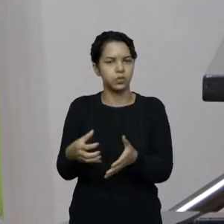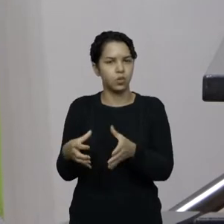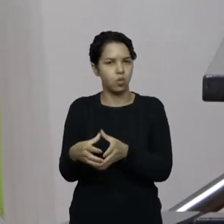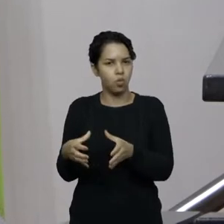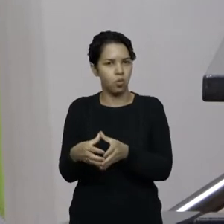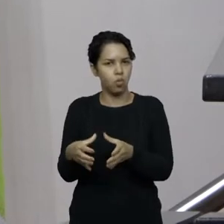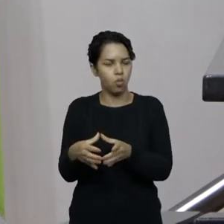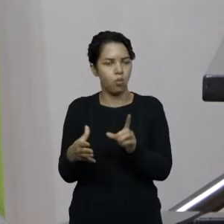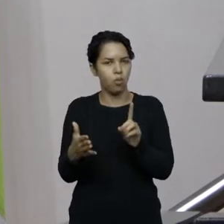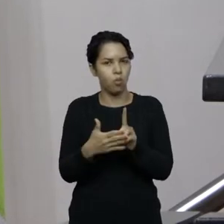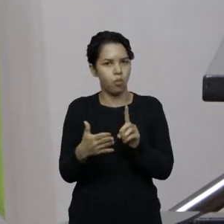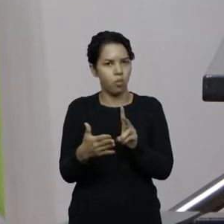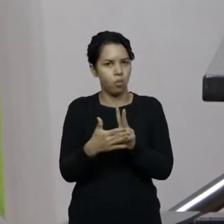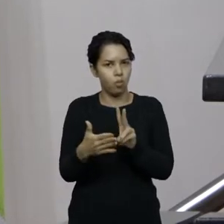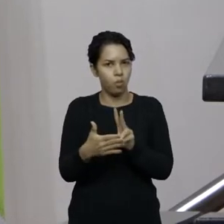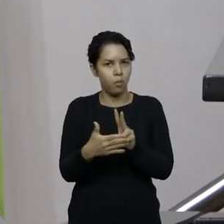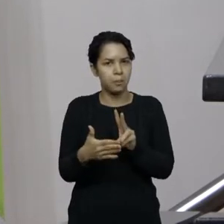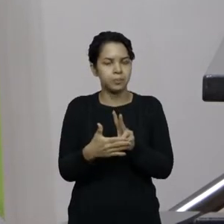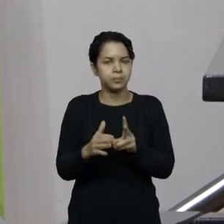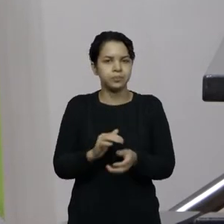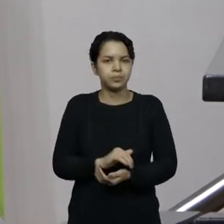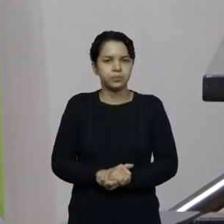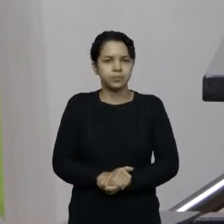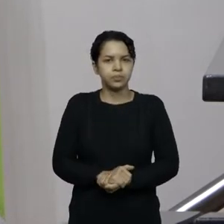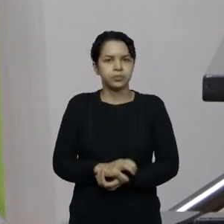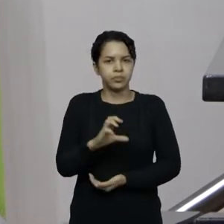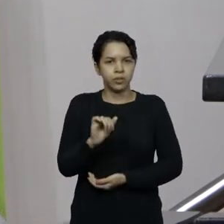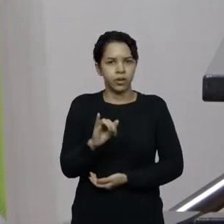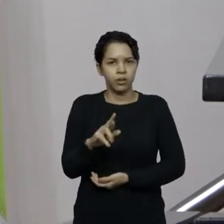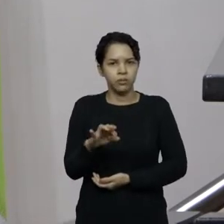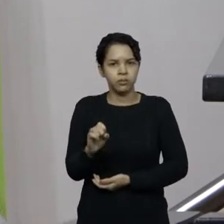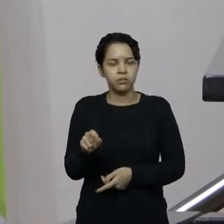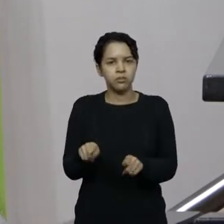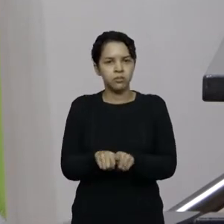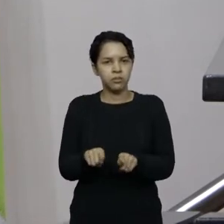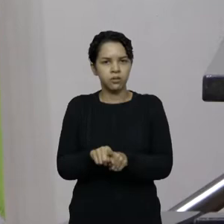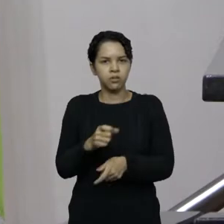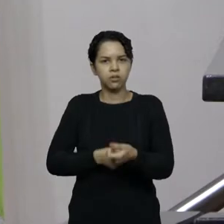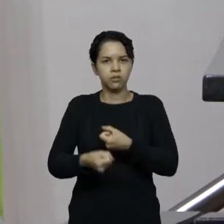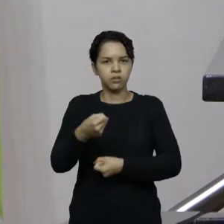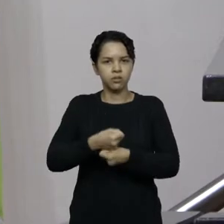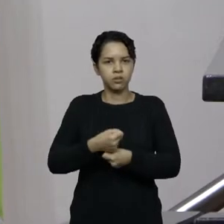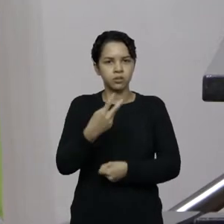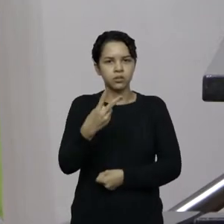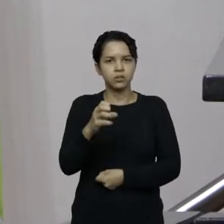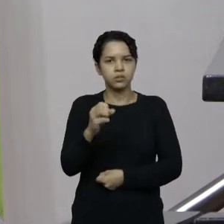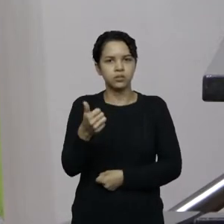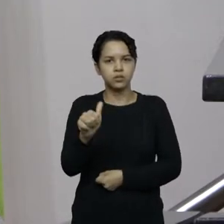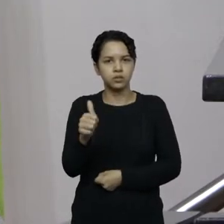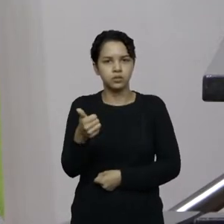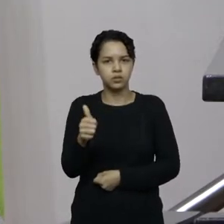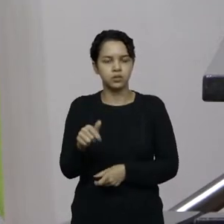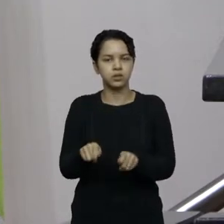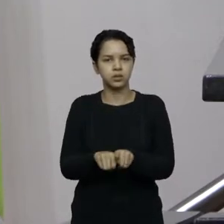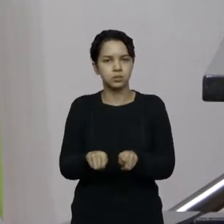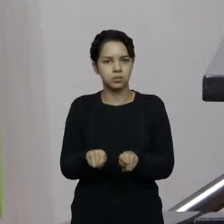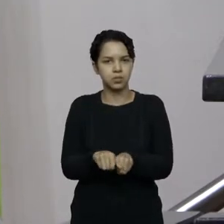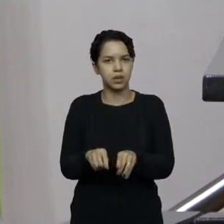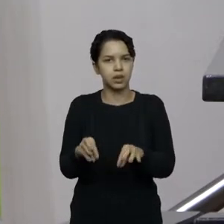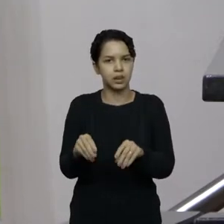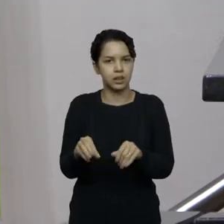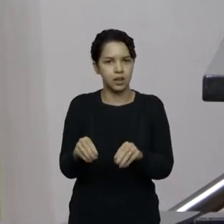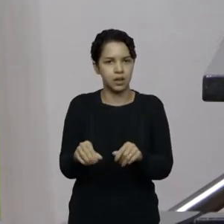Vitorino E Gold Mix 2011 e Terra Cabocla